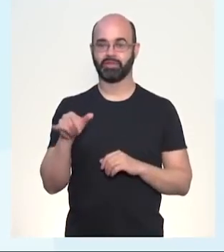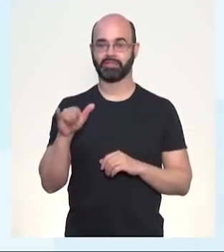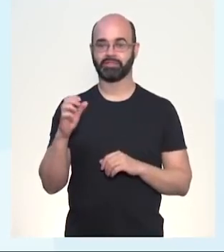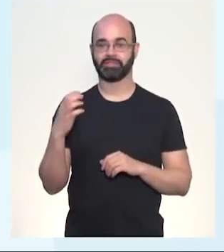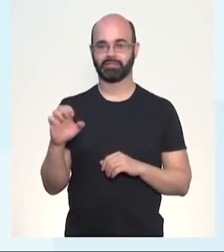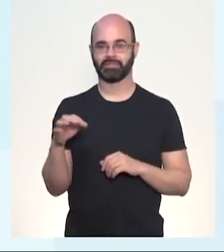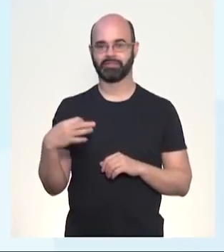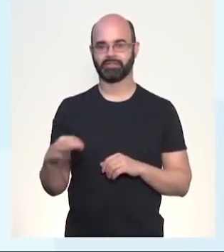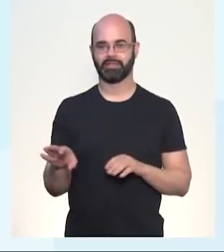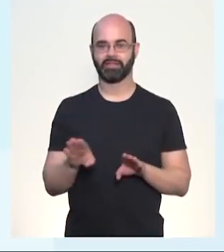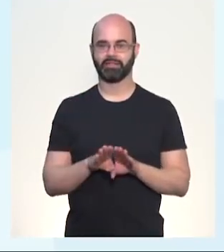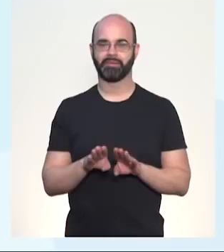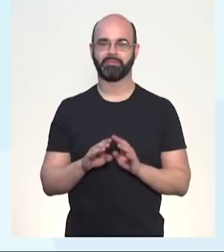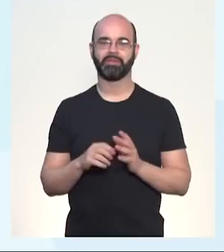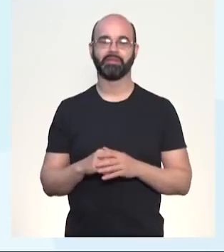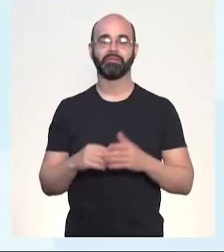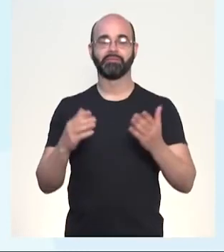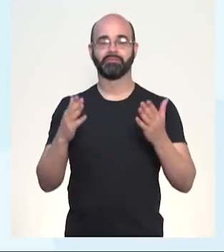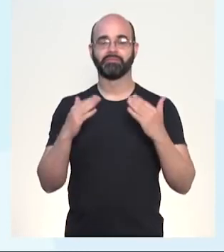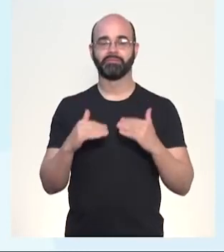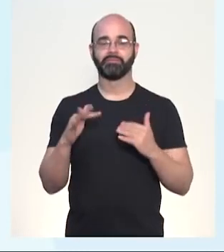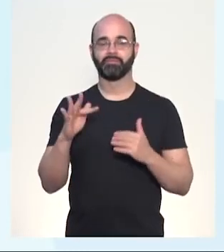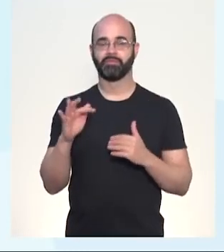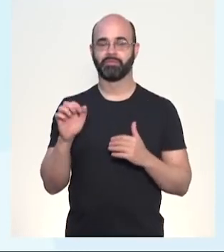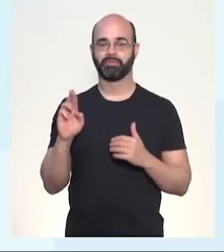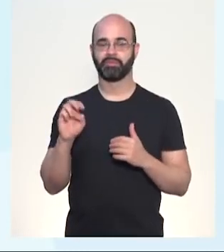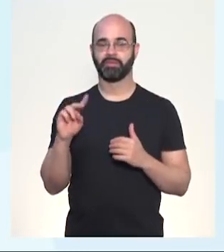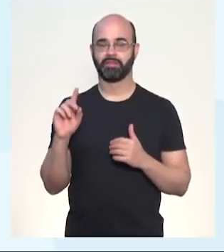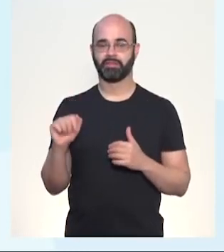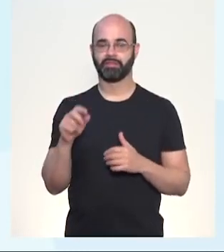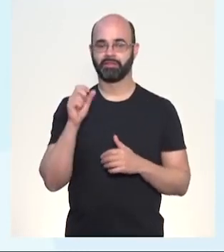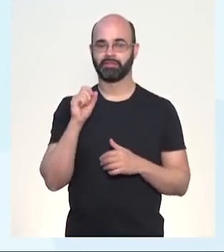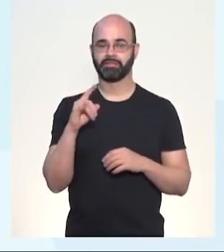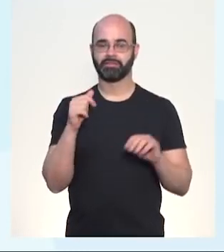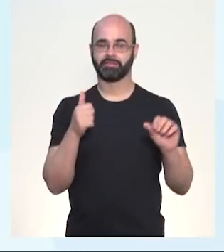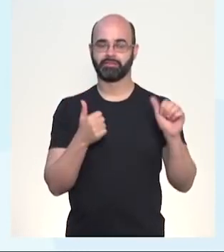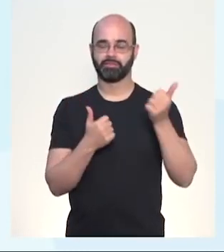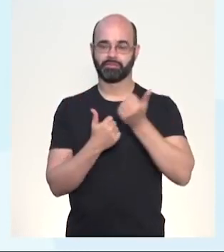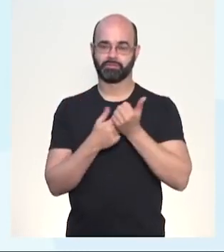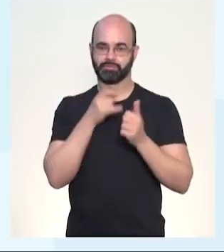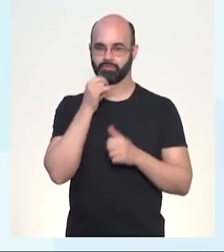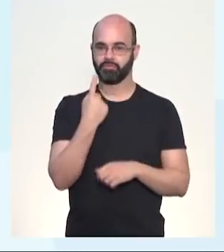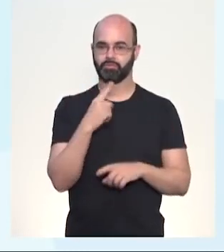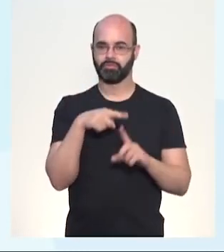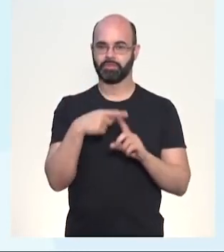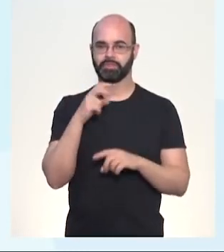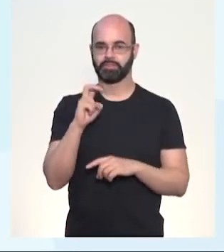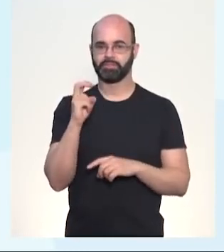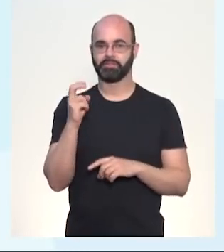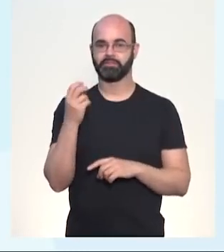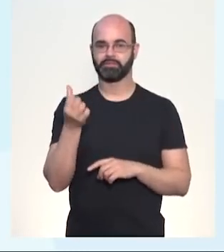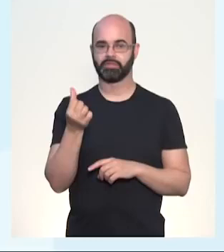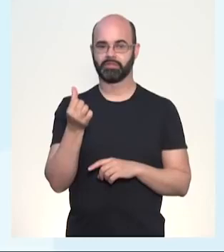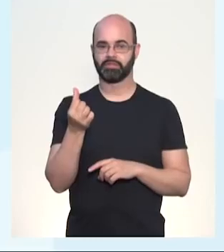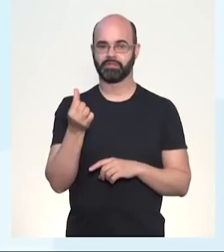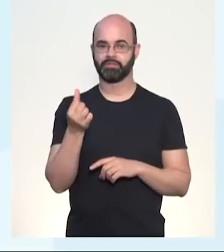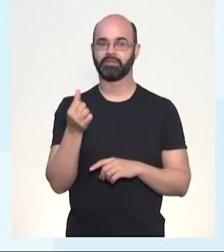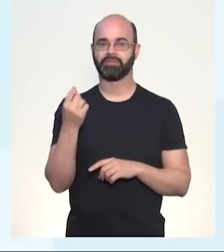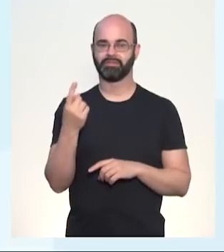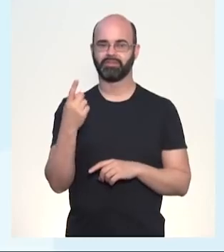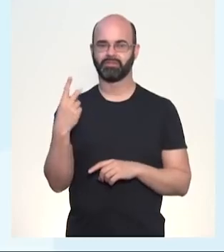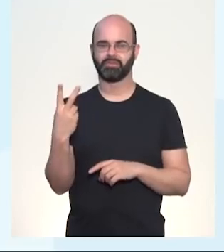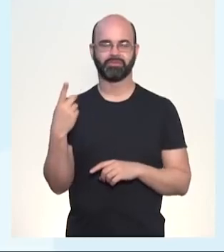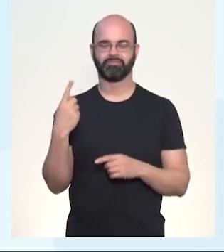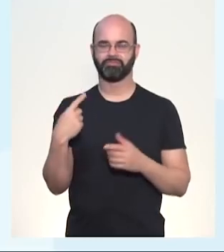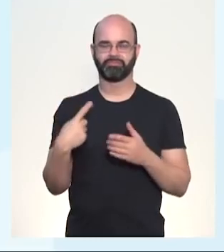Fernanda, quando a gente substituir os valores posição 1, 2 e 3, 1 mais 5, 6. Você vê 2, 12, não bate.